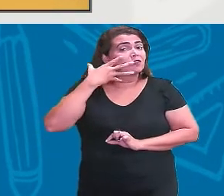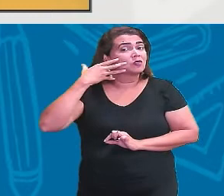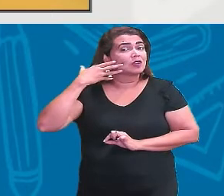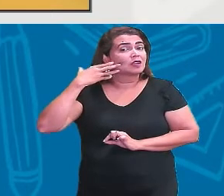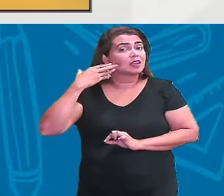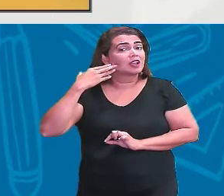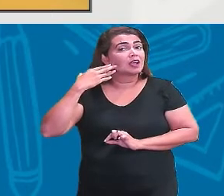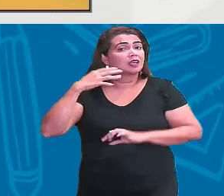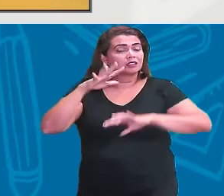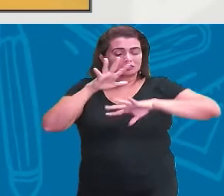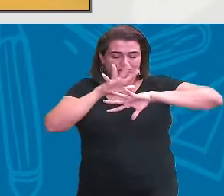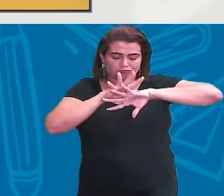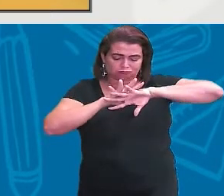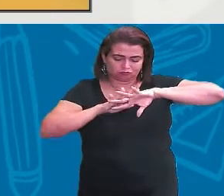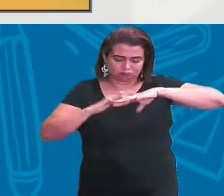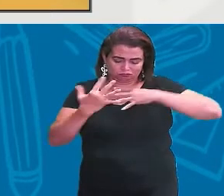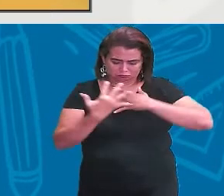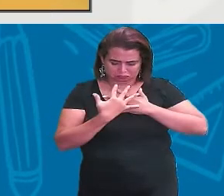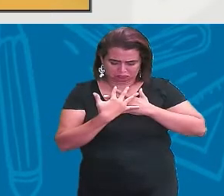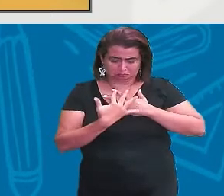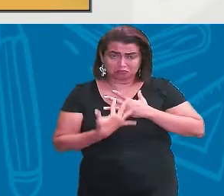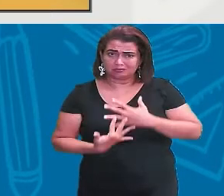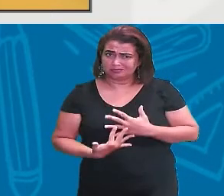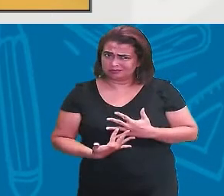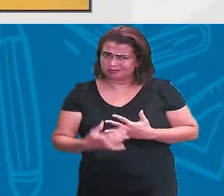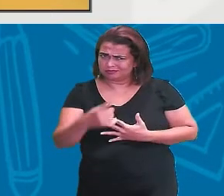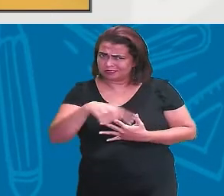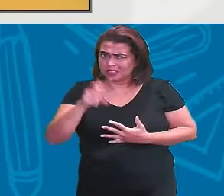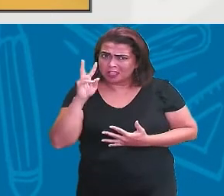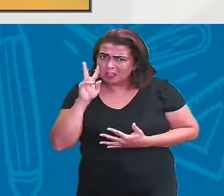xadrez. Vocês já viram um gato xadrez?